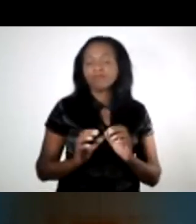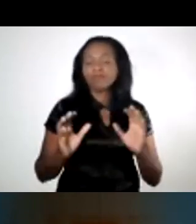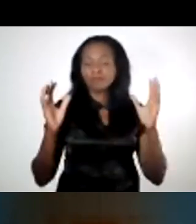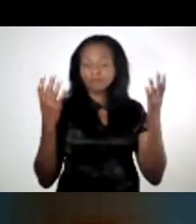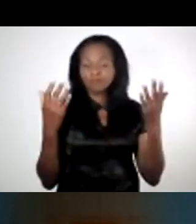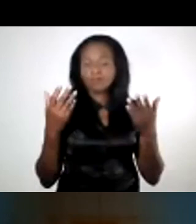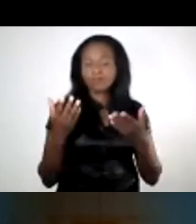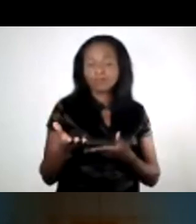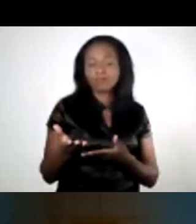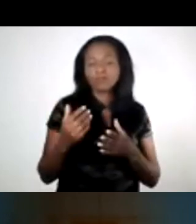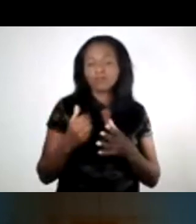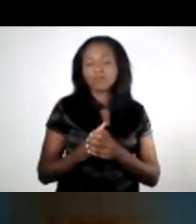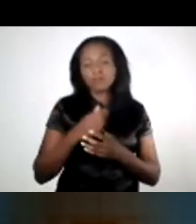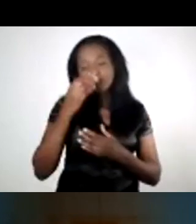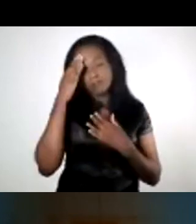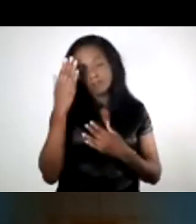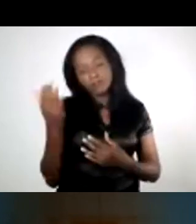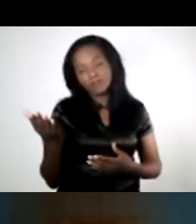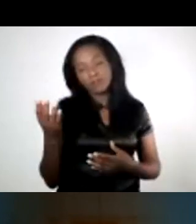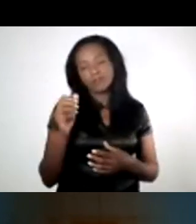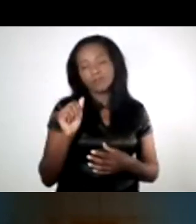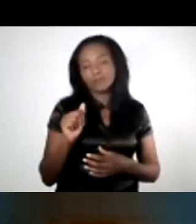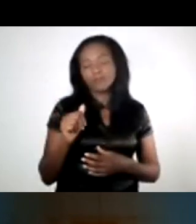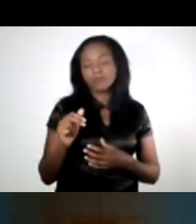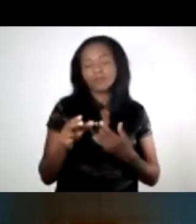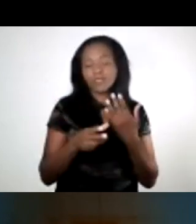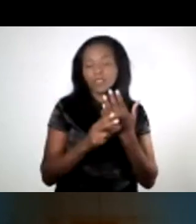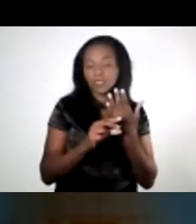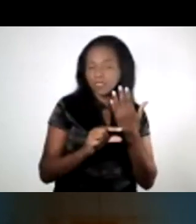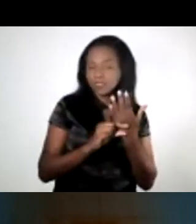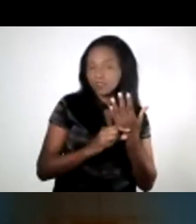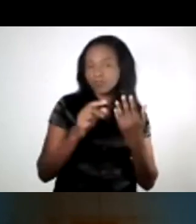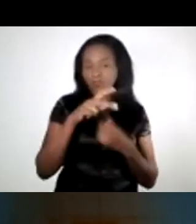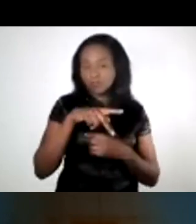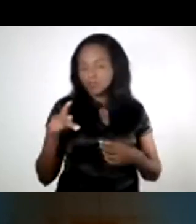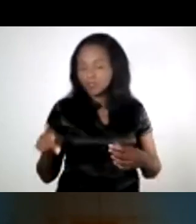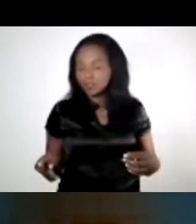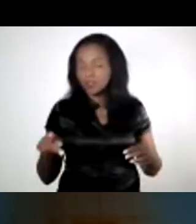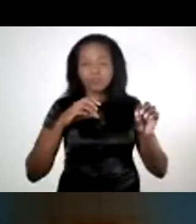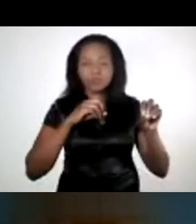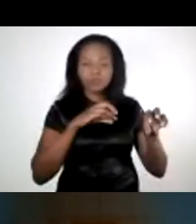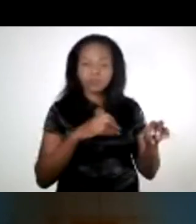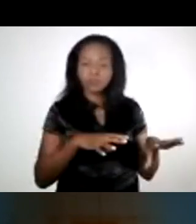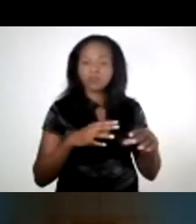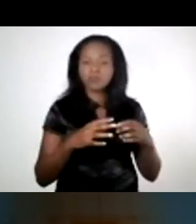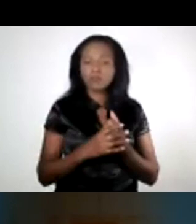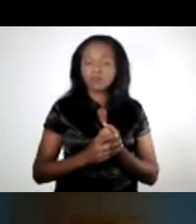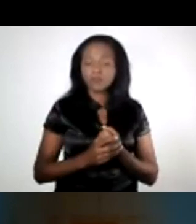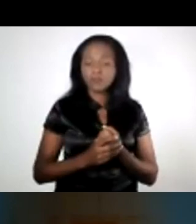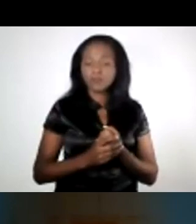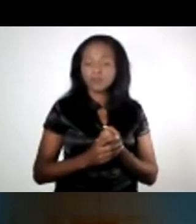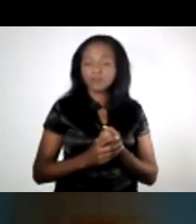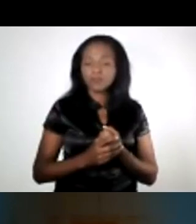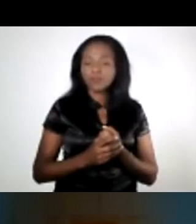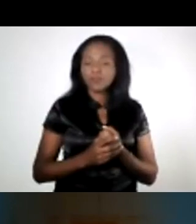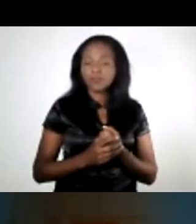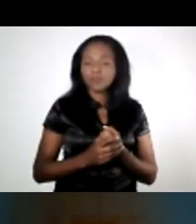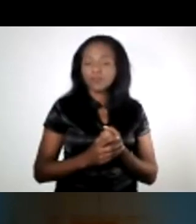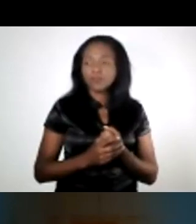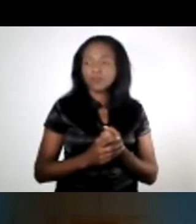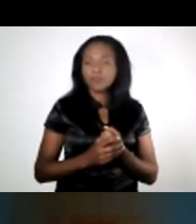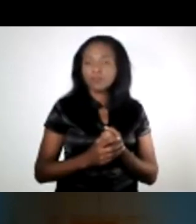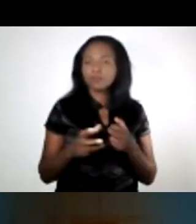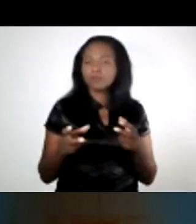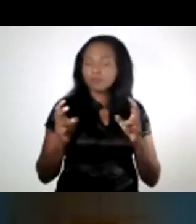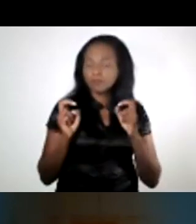vocês. Agradecer às autoras, professoras, educadoras, né, que dá para sentir o